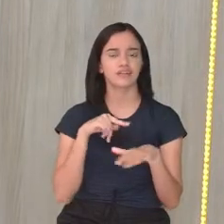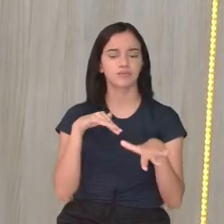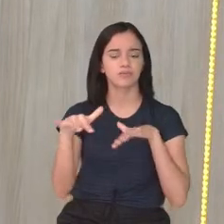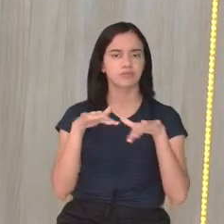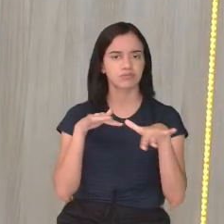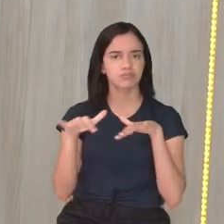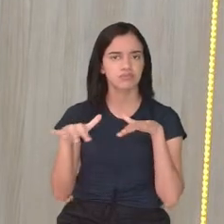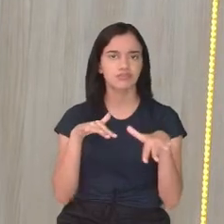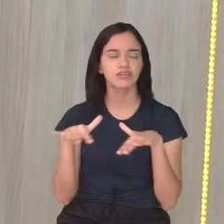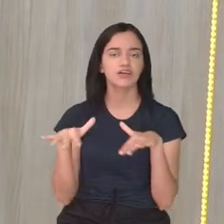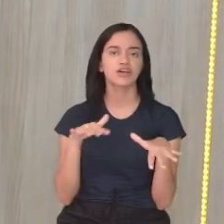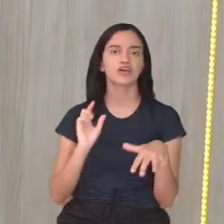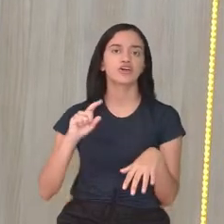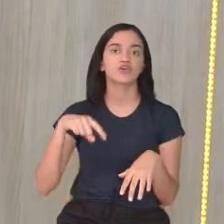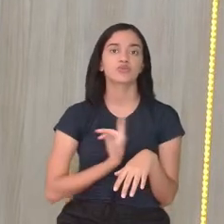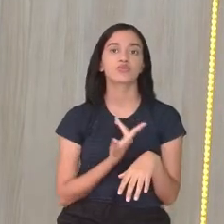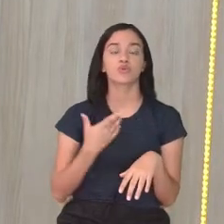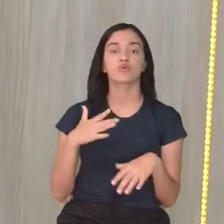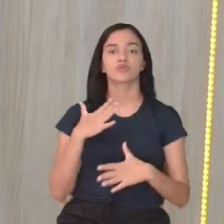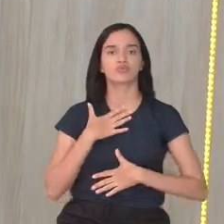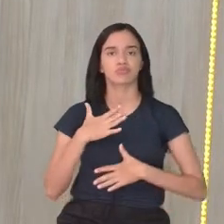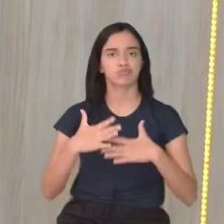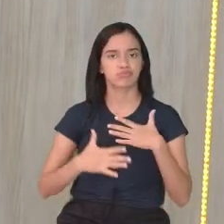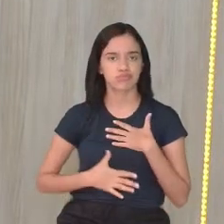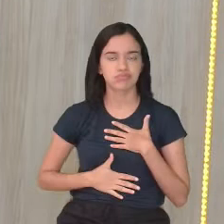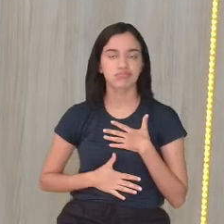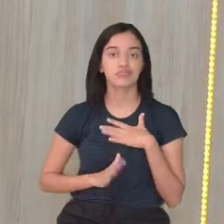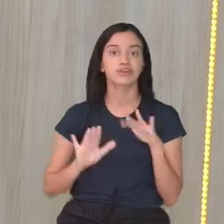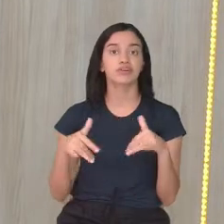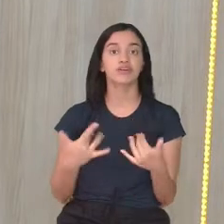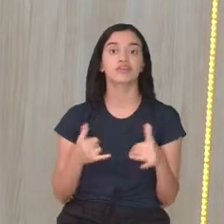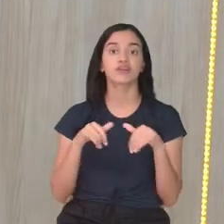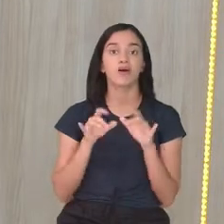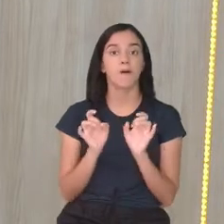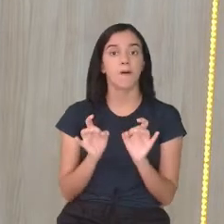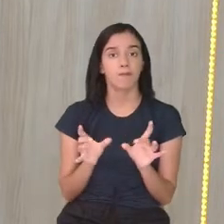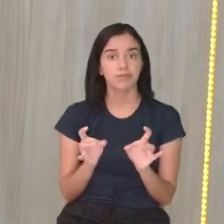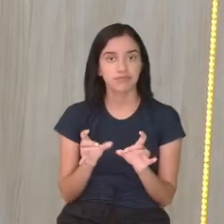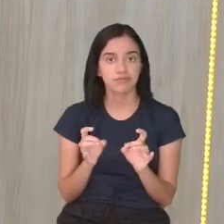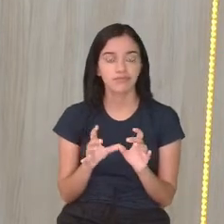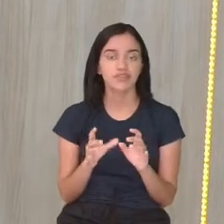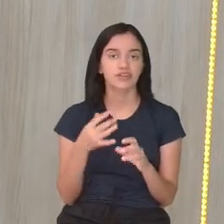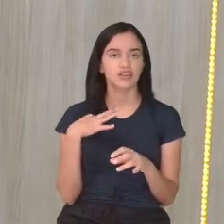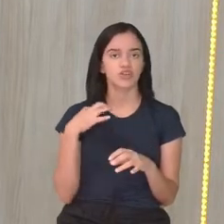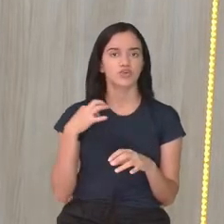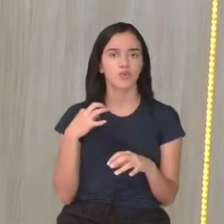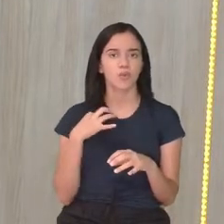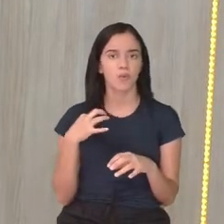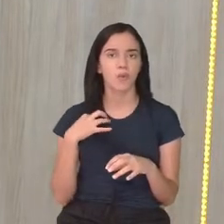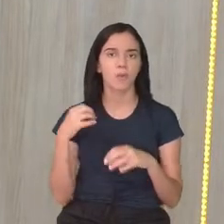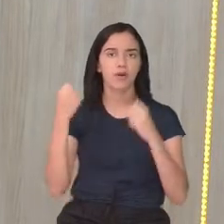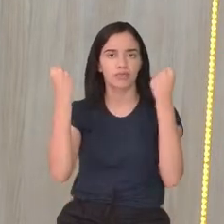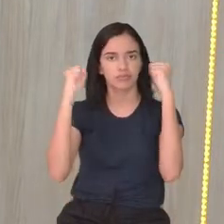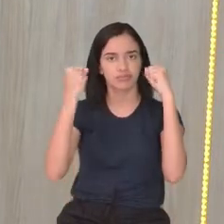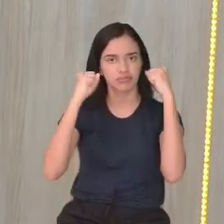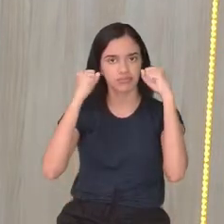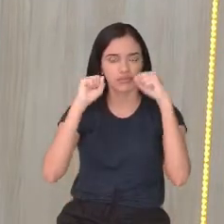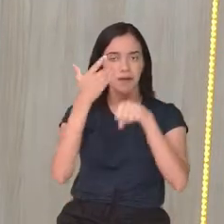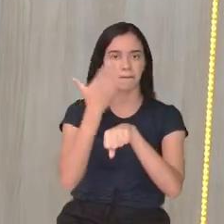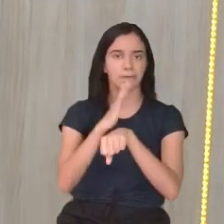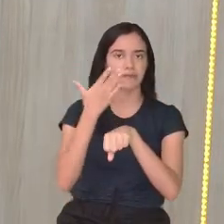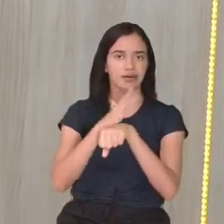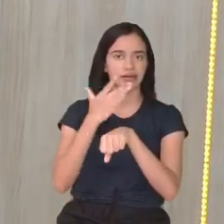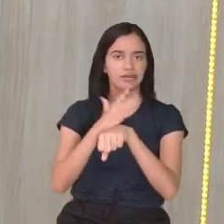mobilidade do nosso corpo enquanto treina. Então, o mercado hoje em dia de roupas de ginástica, né, roupas para a prática